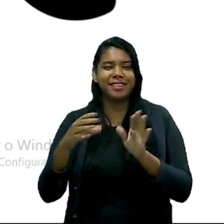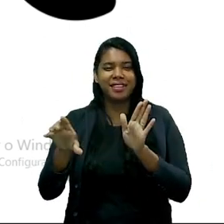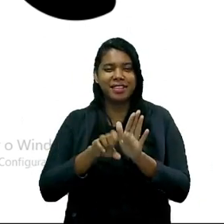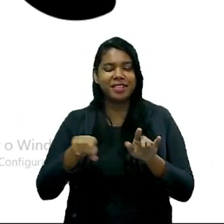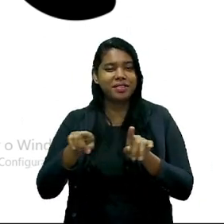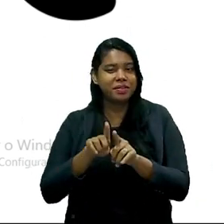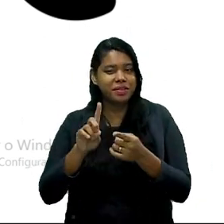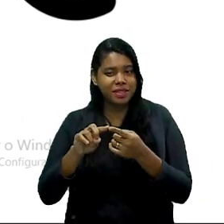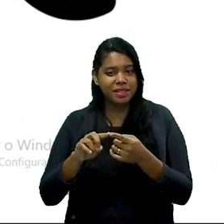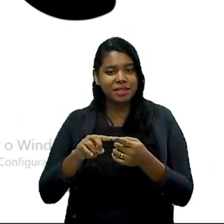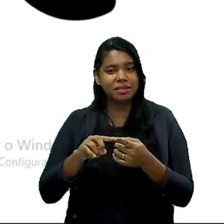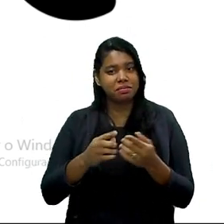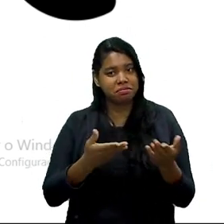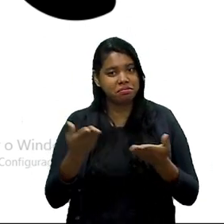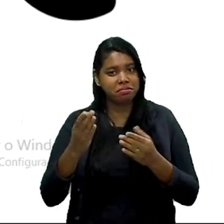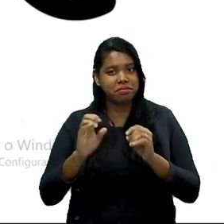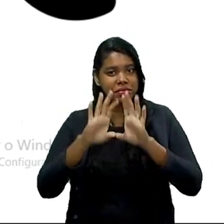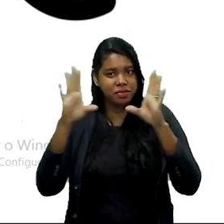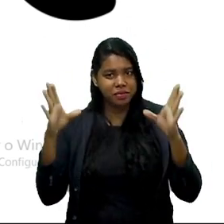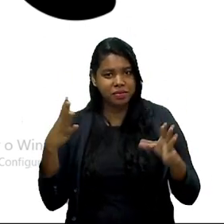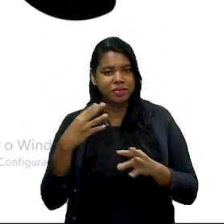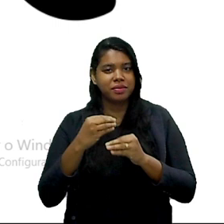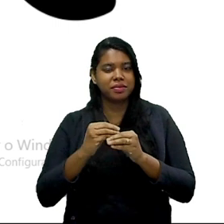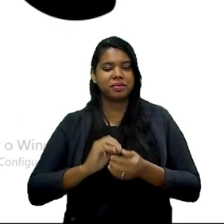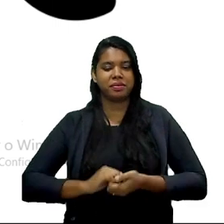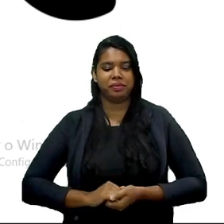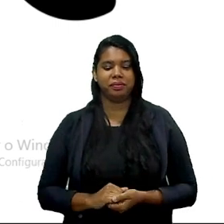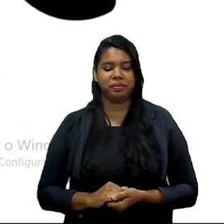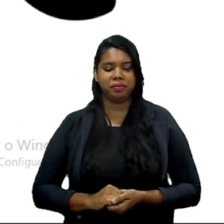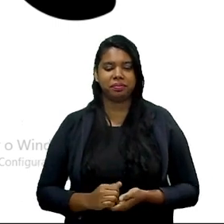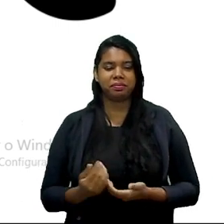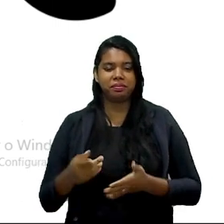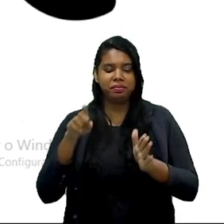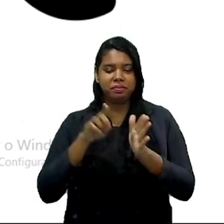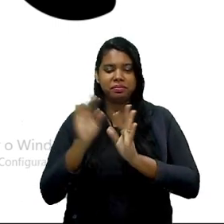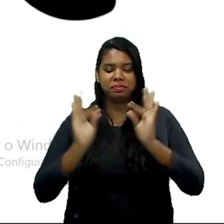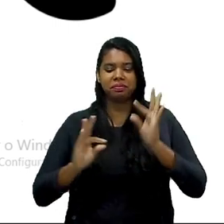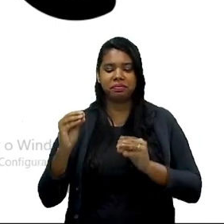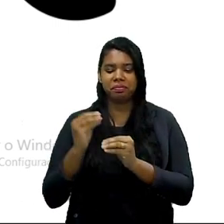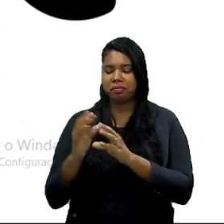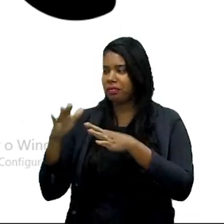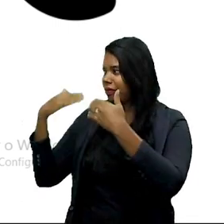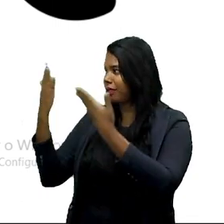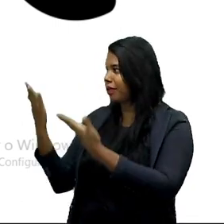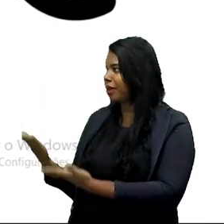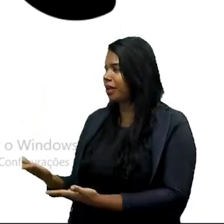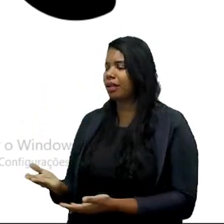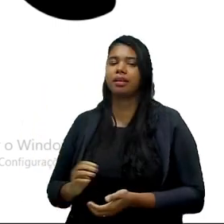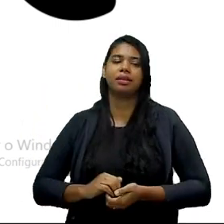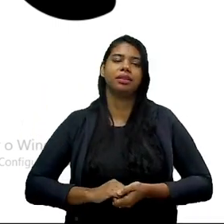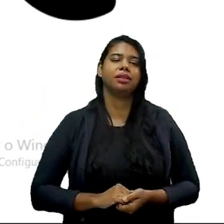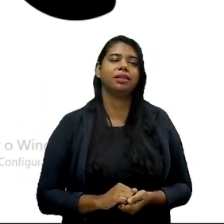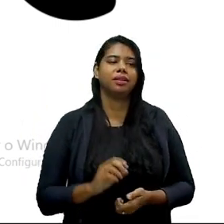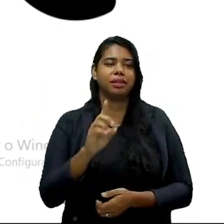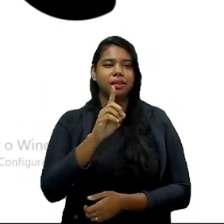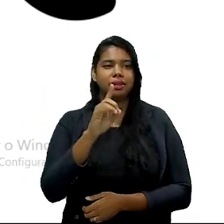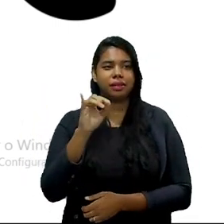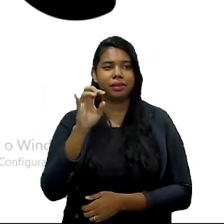ou o método direto. E aí vem a questão do direto. O direto é